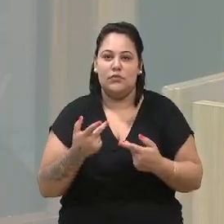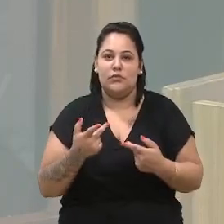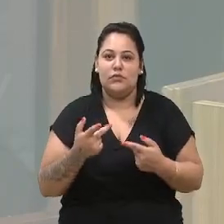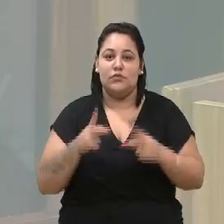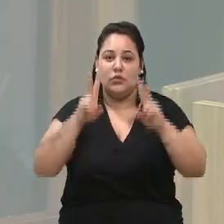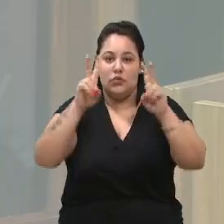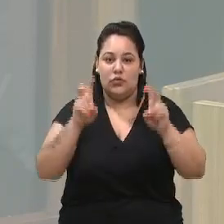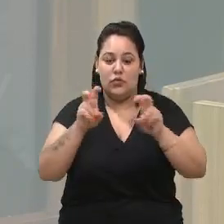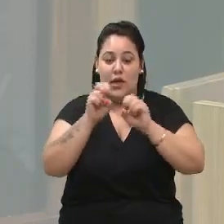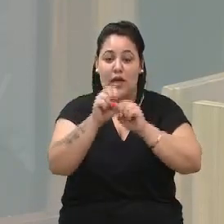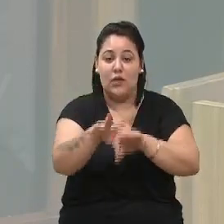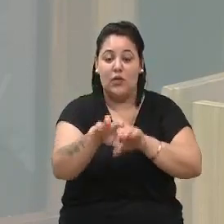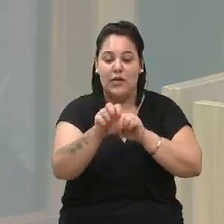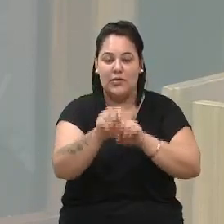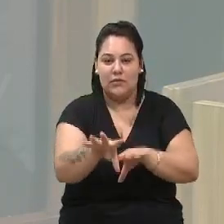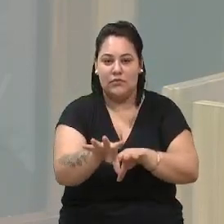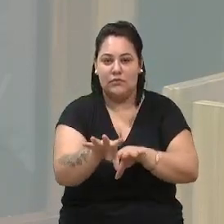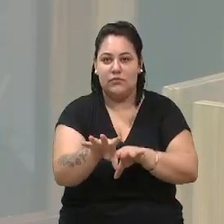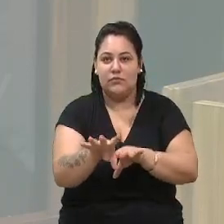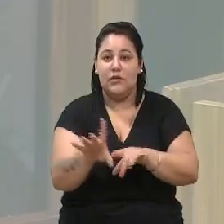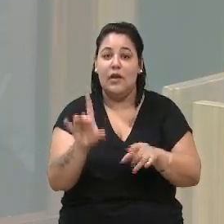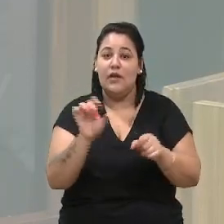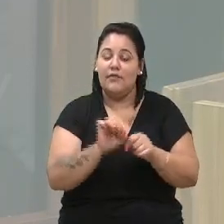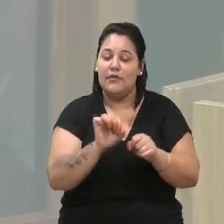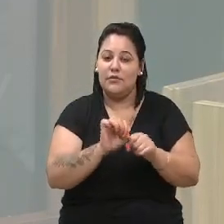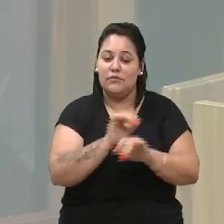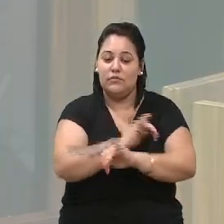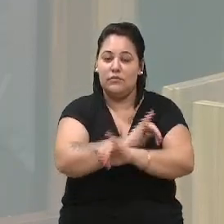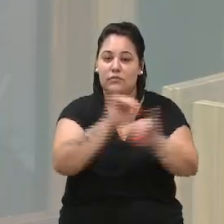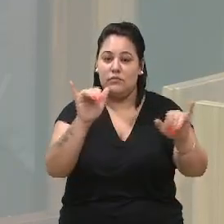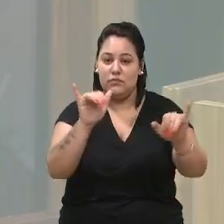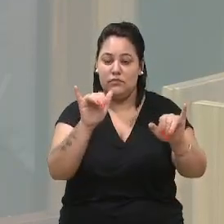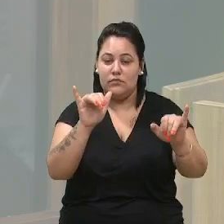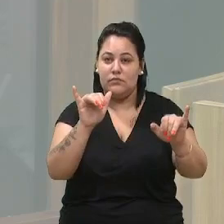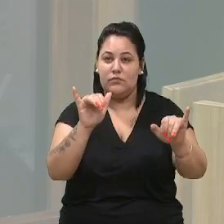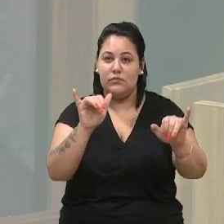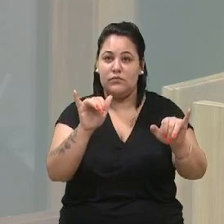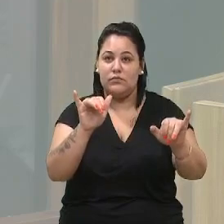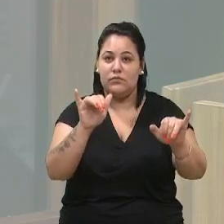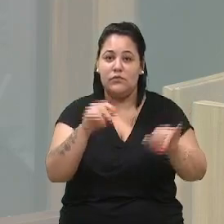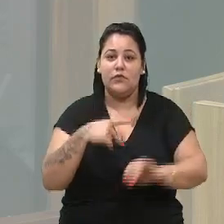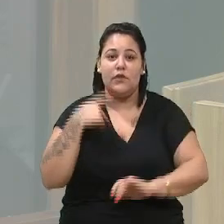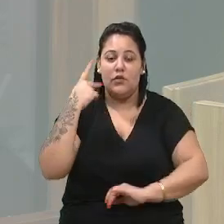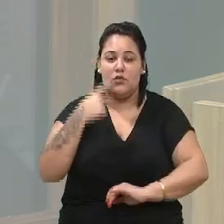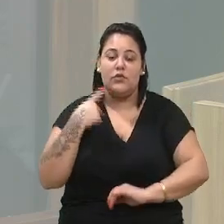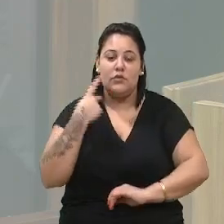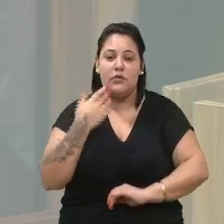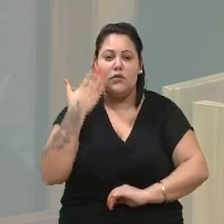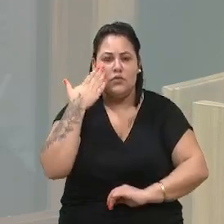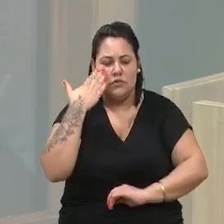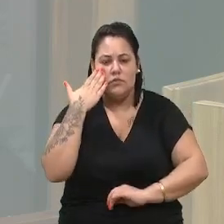da educação e fazer um anúncio para os colegas vereadores e vereadoras. Eu sei que o tema